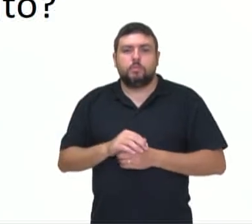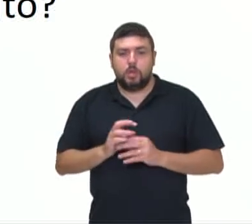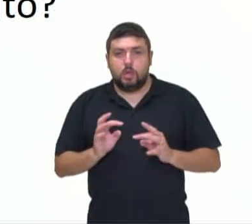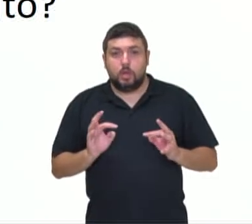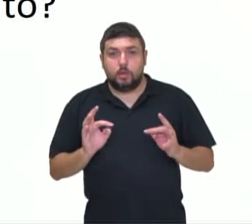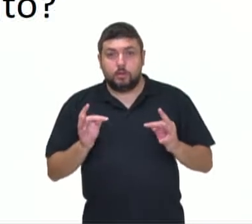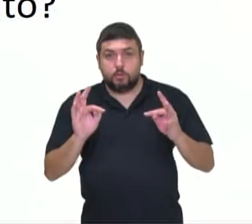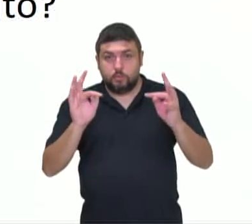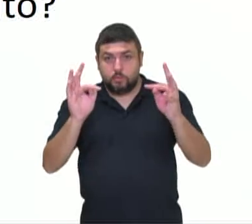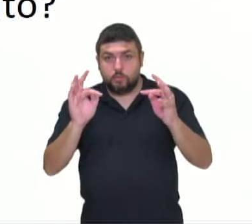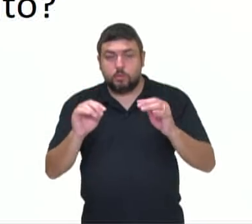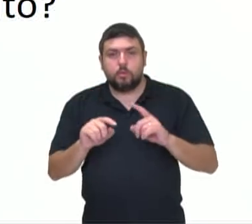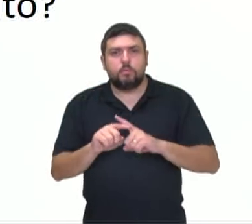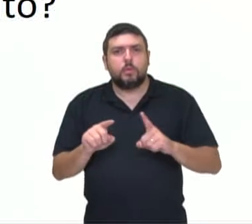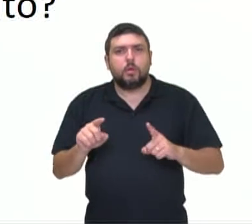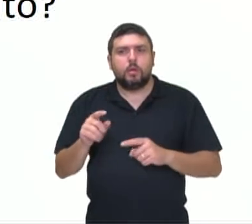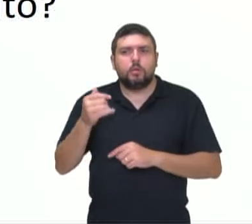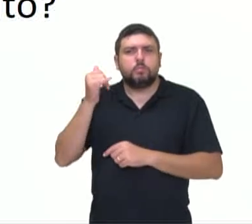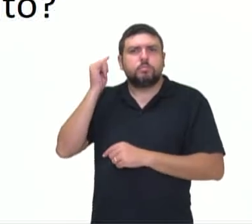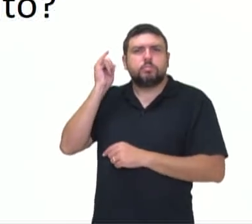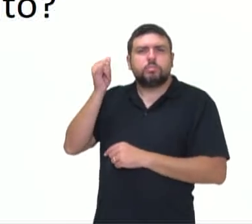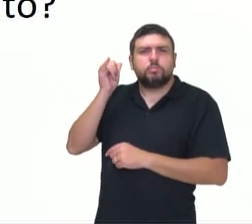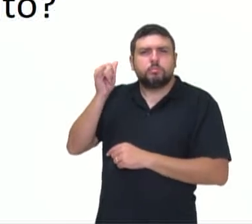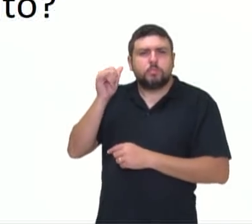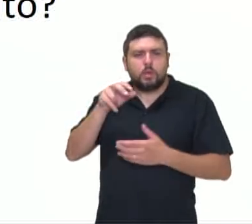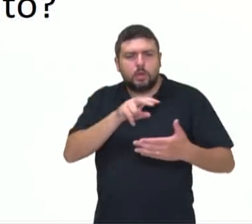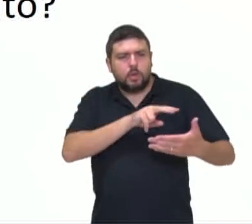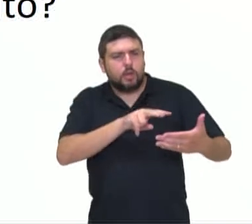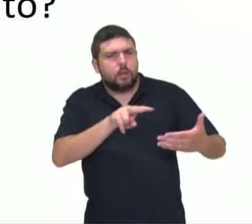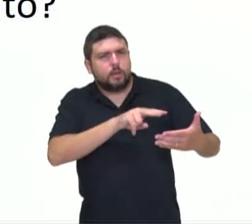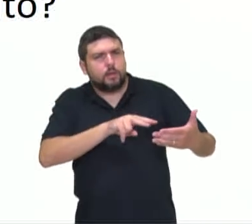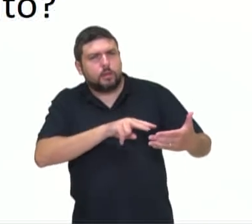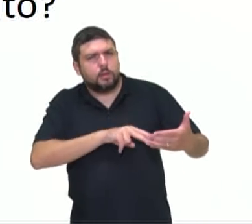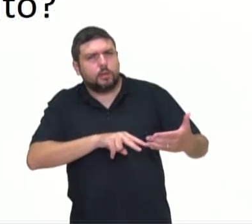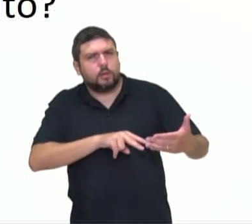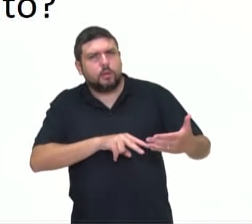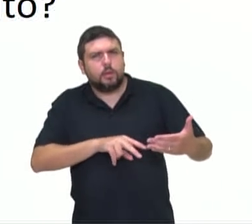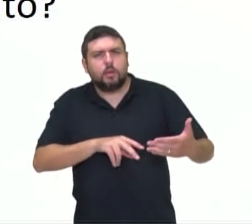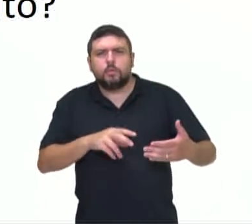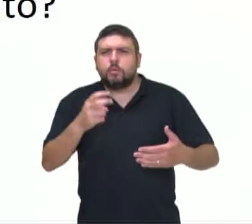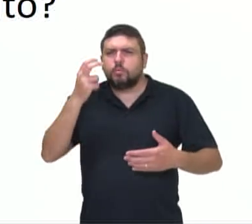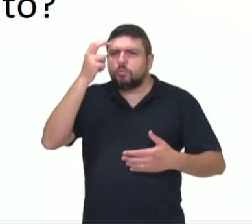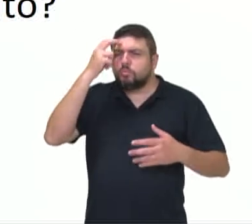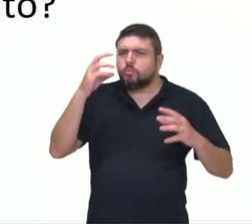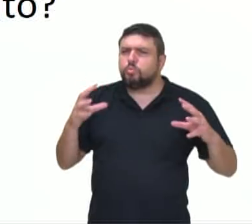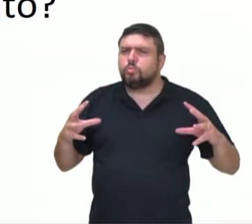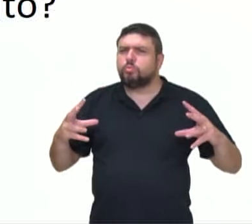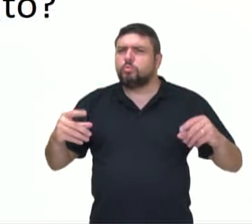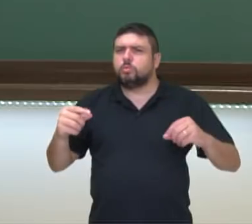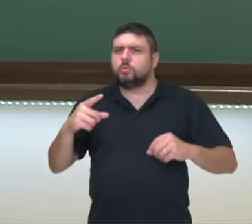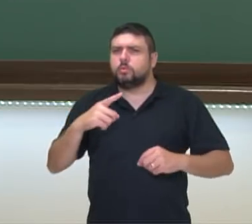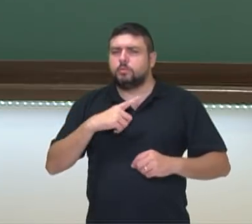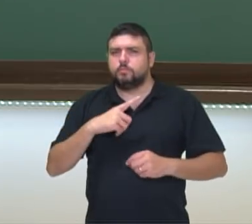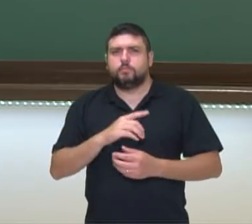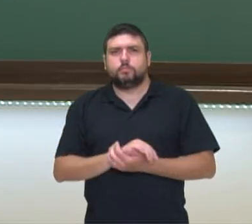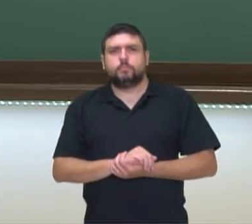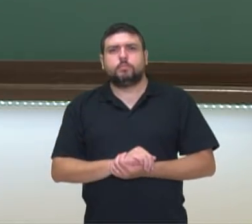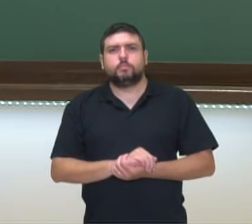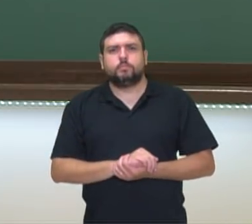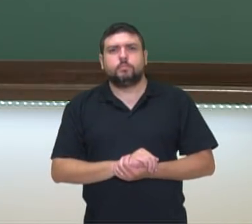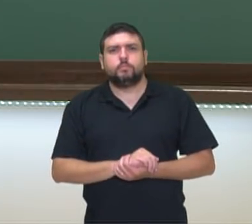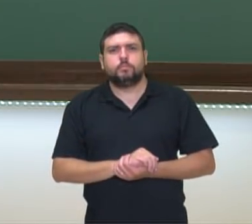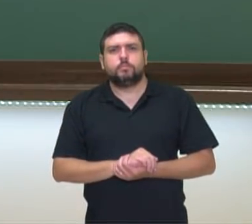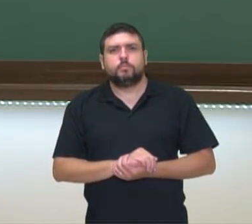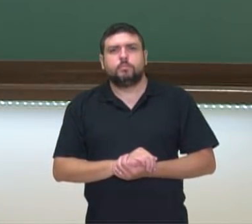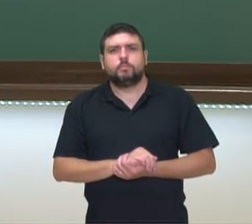ato de contar, ouvir e ler histórias acompanha pessoas de todas as culturas. Isso mesmo, pensemos